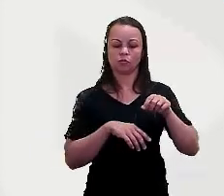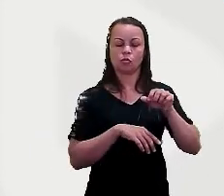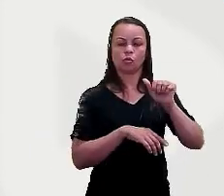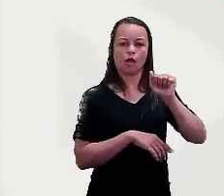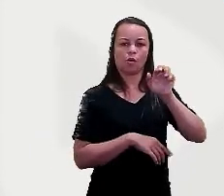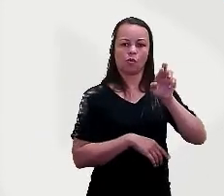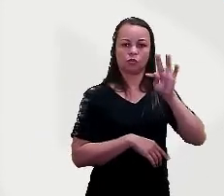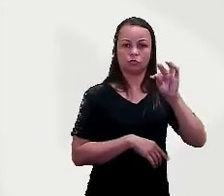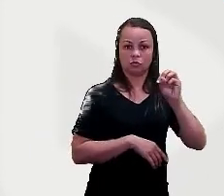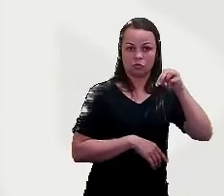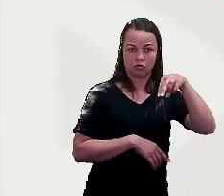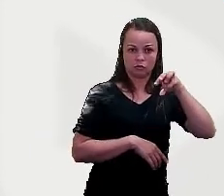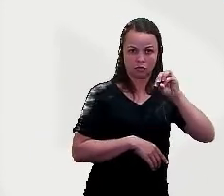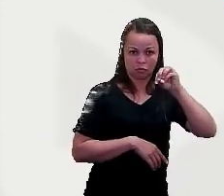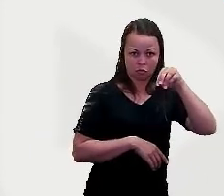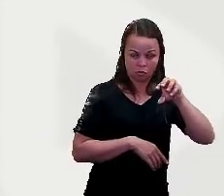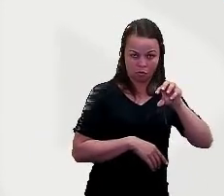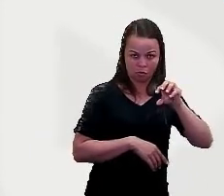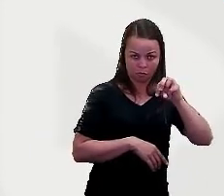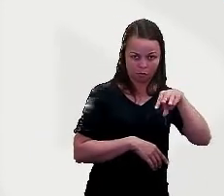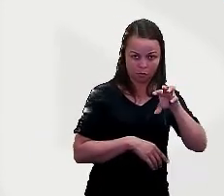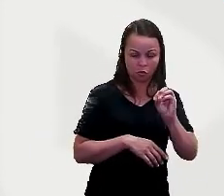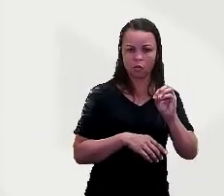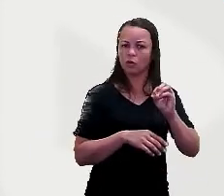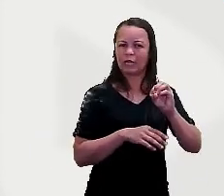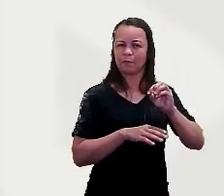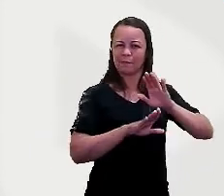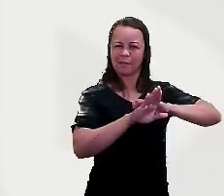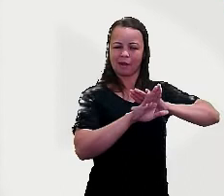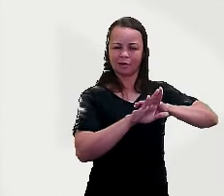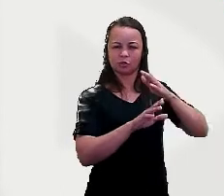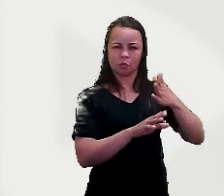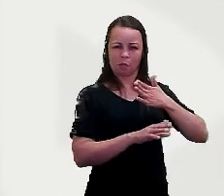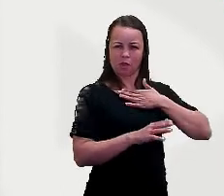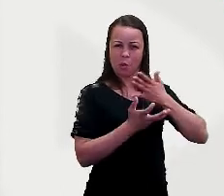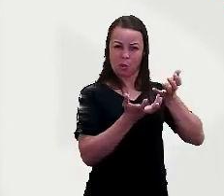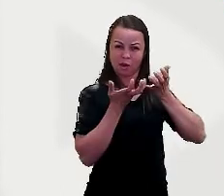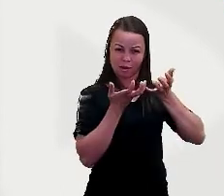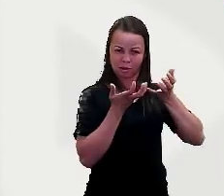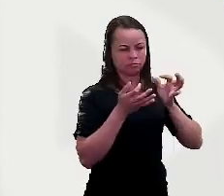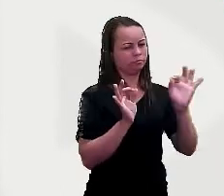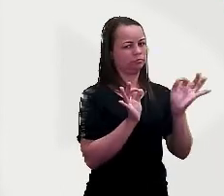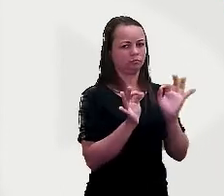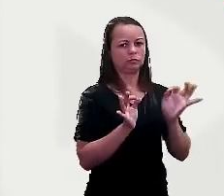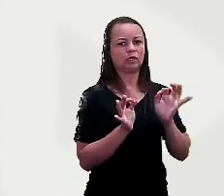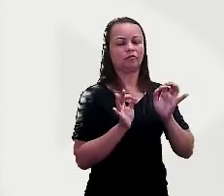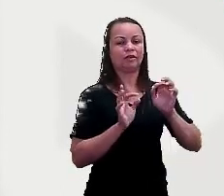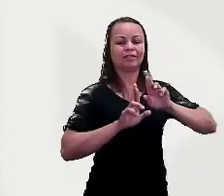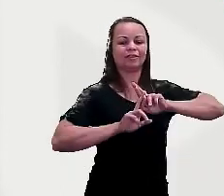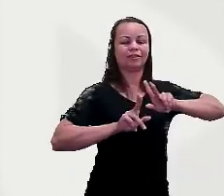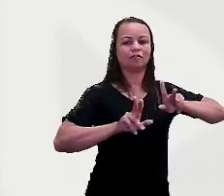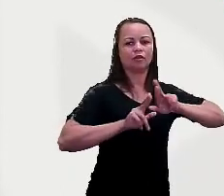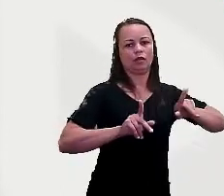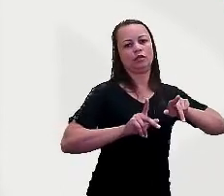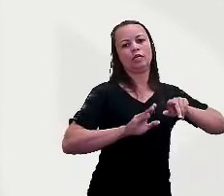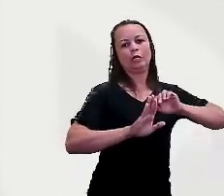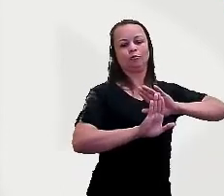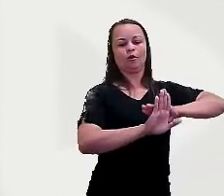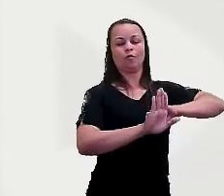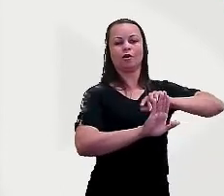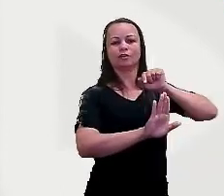depende da minha vontade, não depende do meu querer. Ele vai ter a sua ação totalmente autônoma. Não